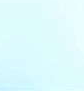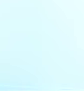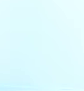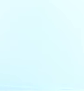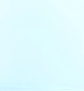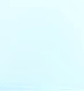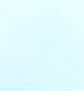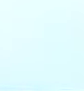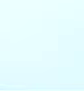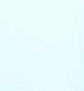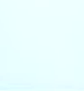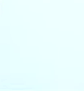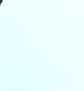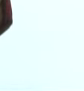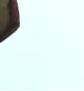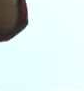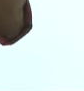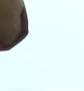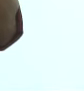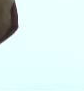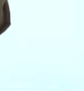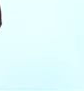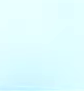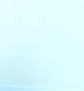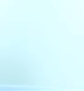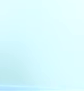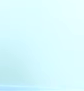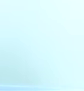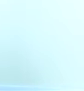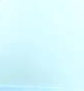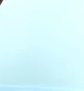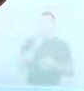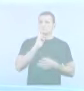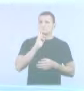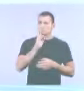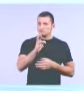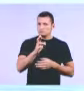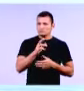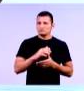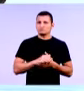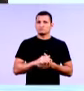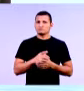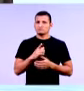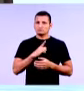que no final é o que você falou, que é o quê? Você vai ter